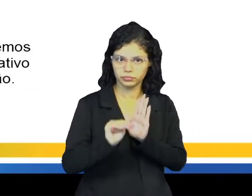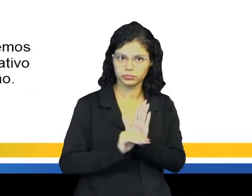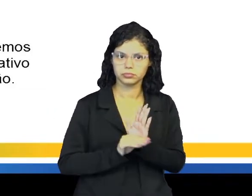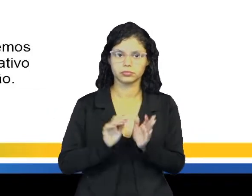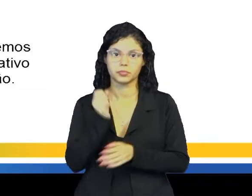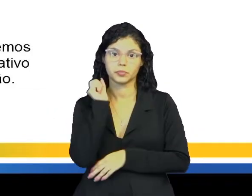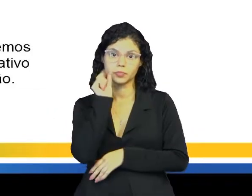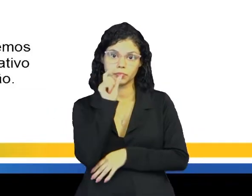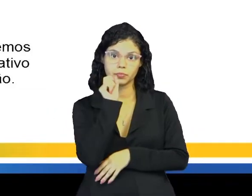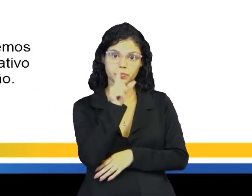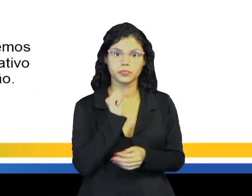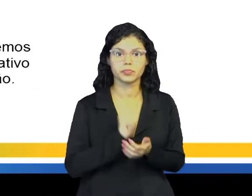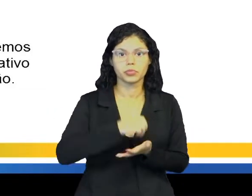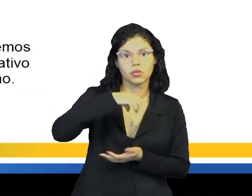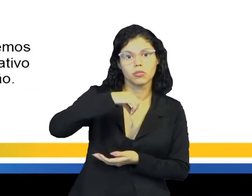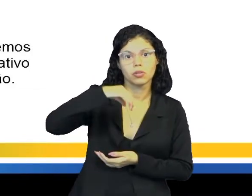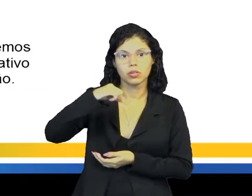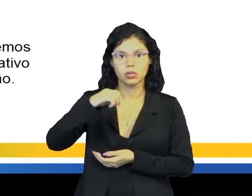mais azulzinha,